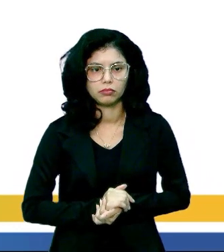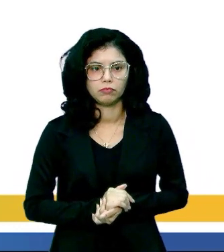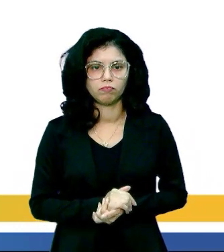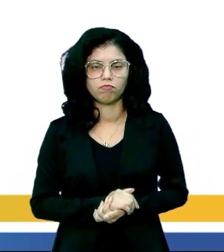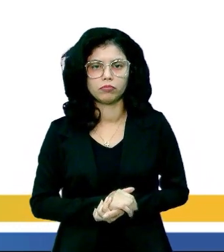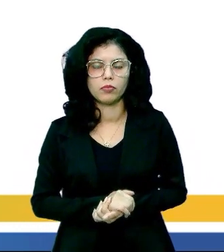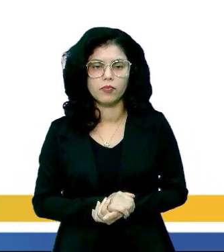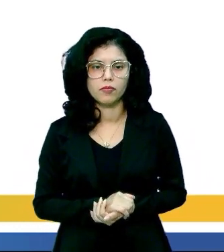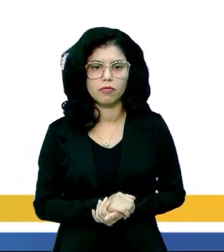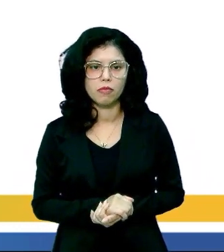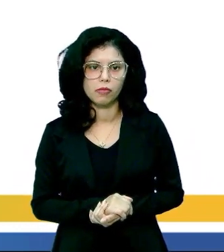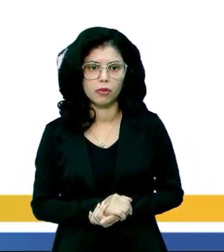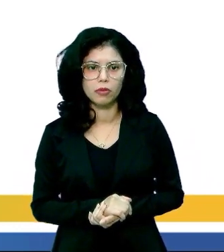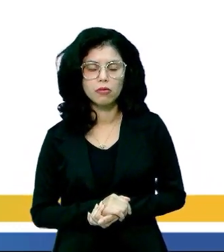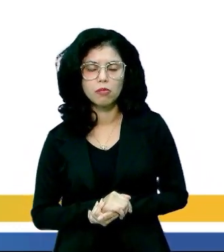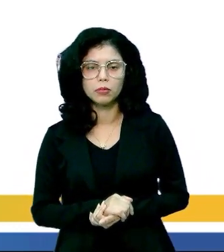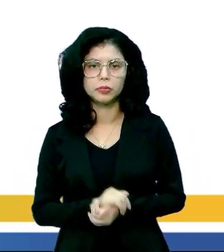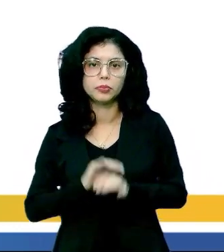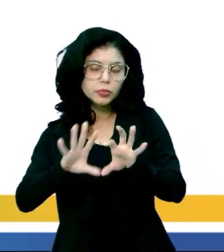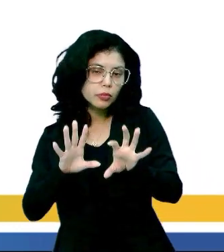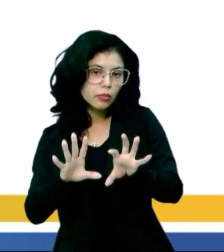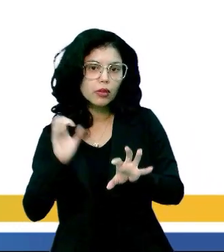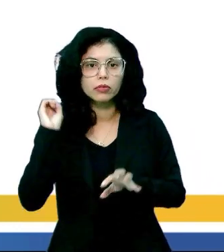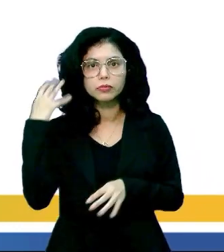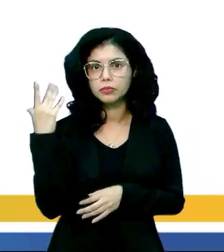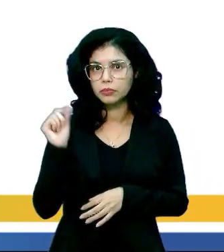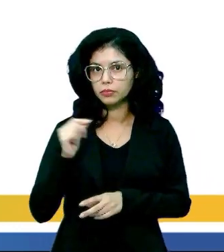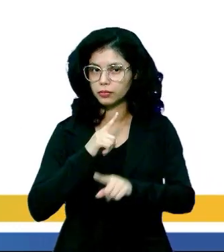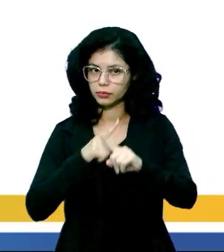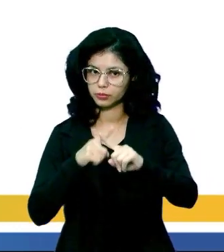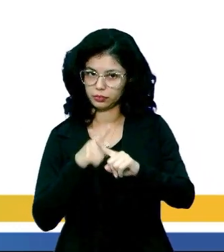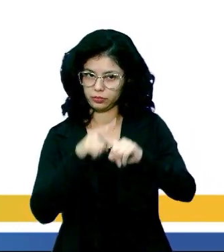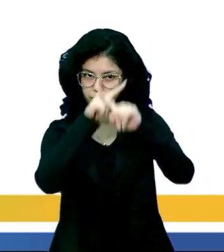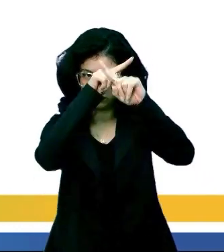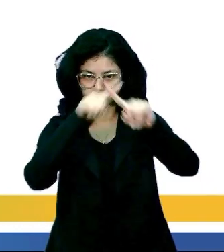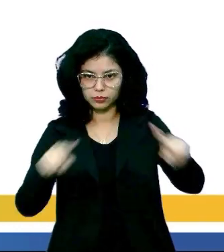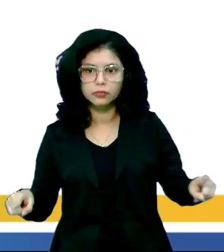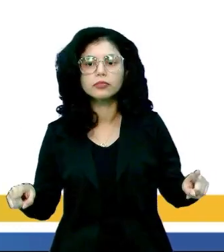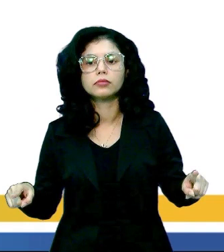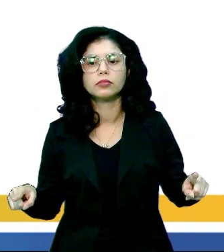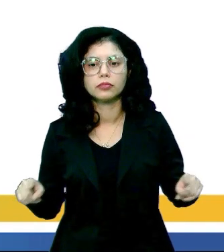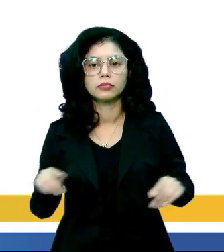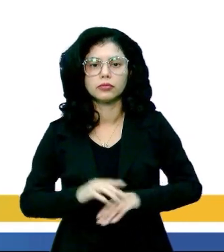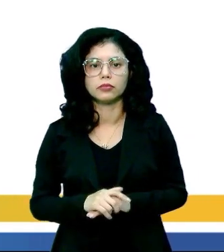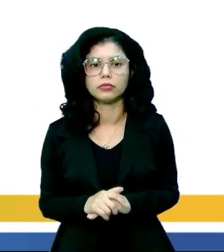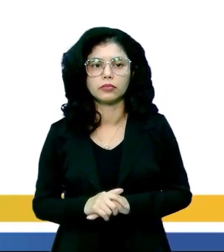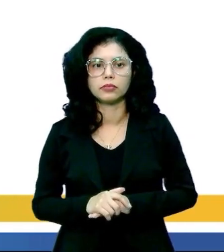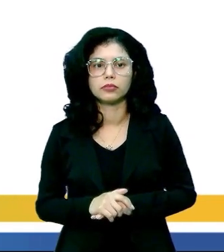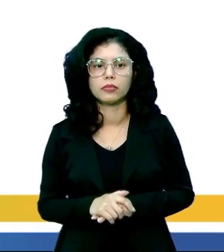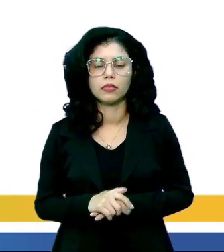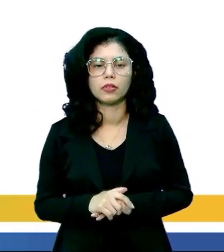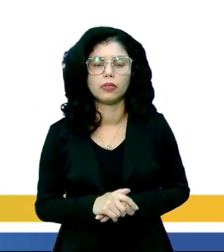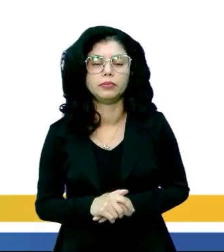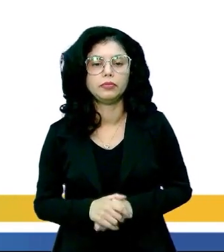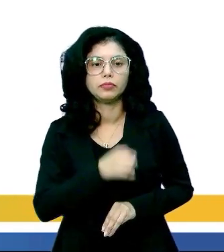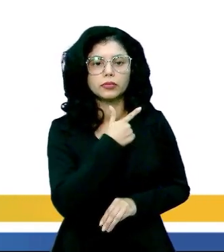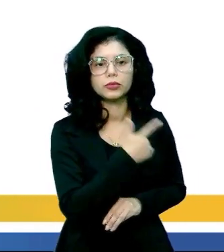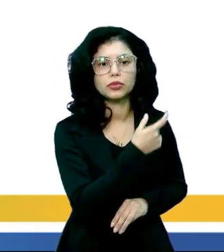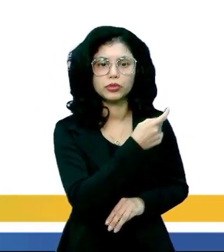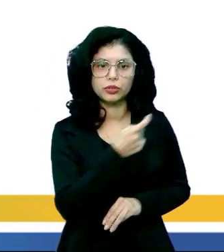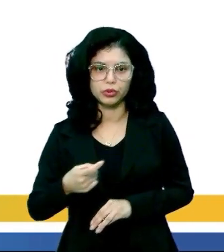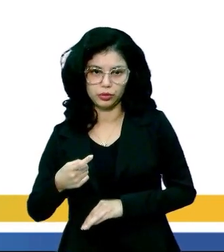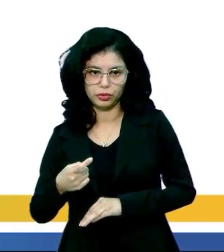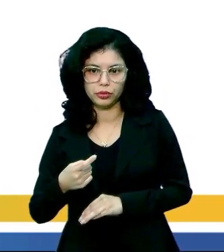para X. Sendo assim, a gente vai multiplicar os extremos pelos meios, certo? Então vamos